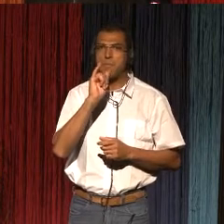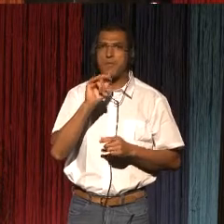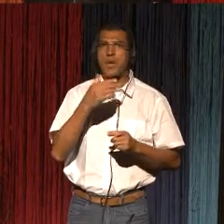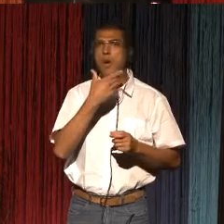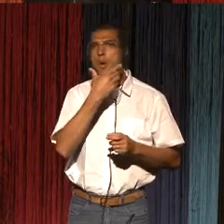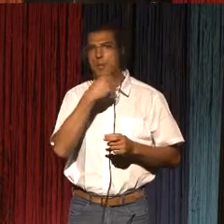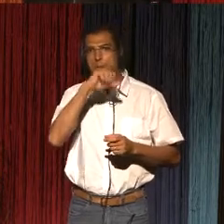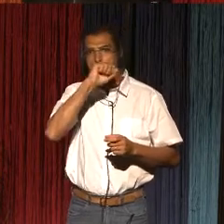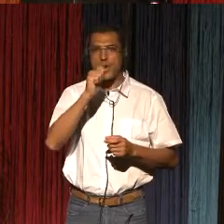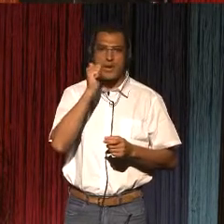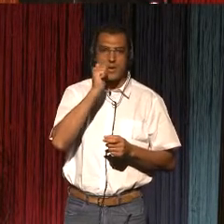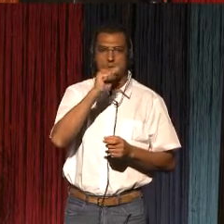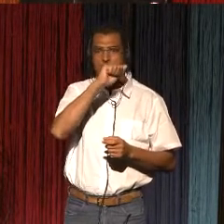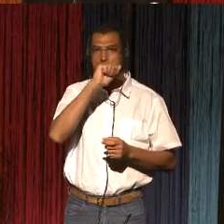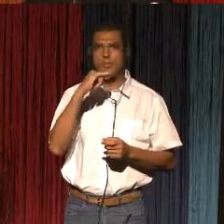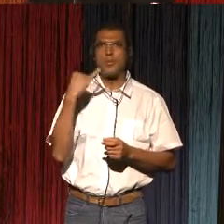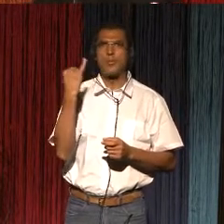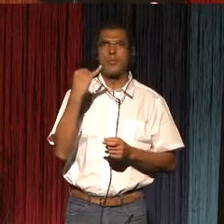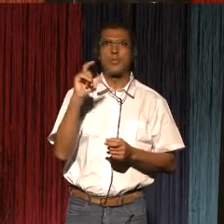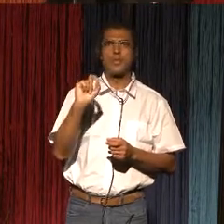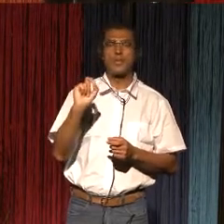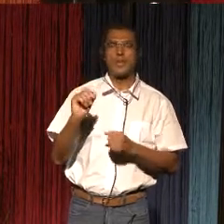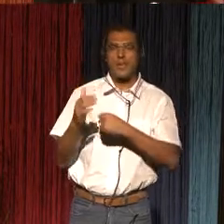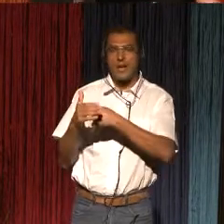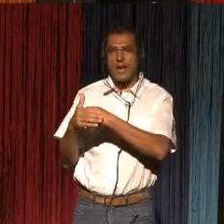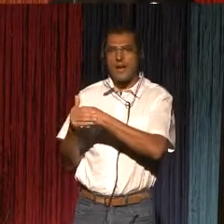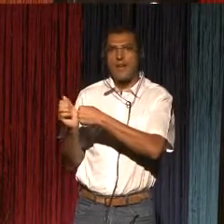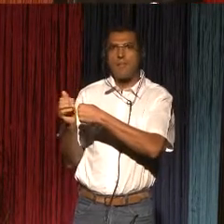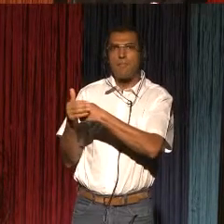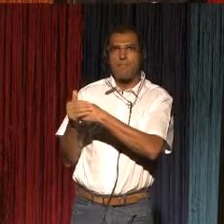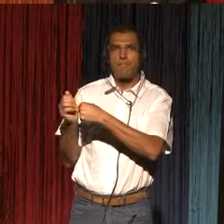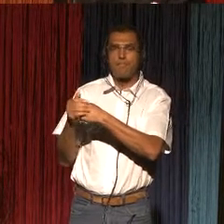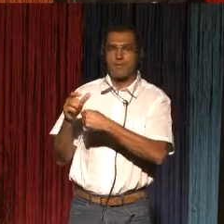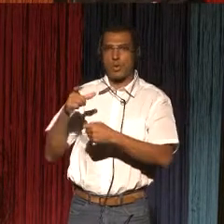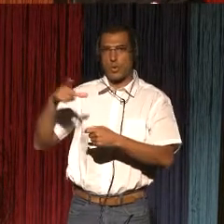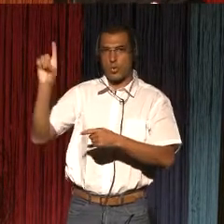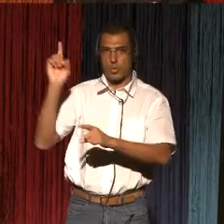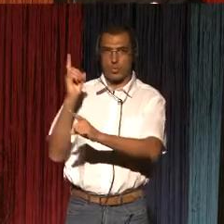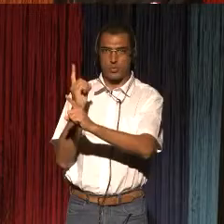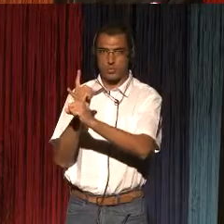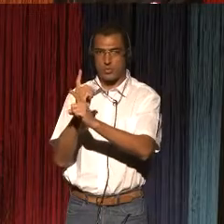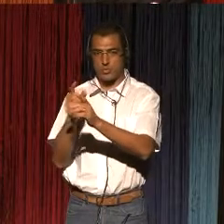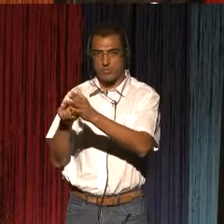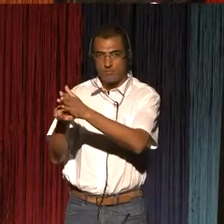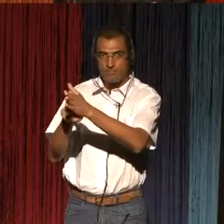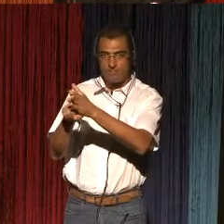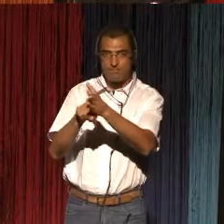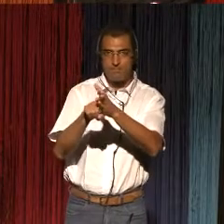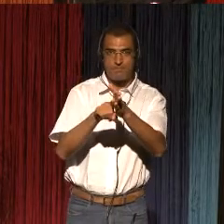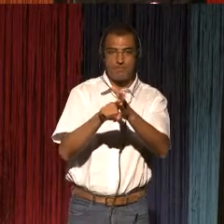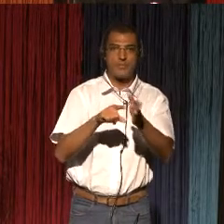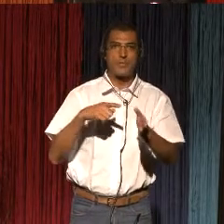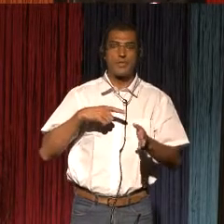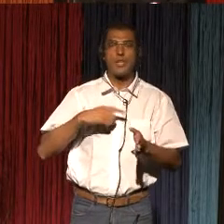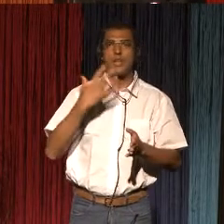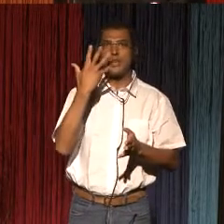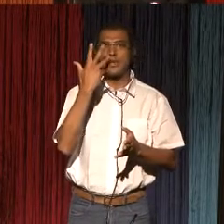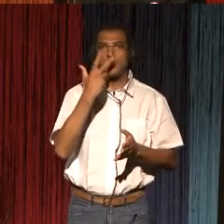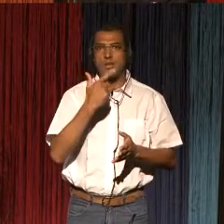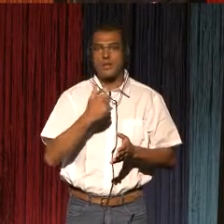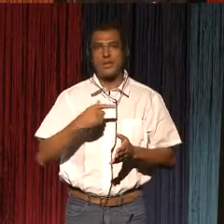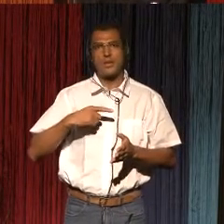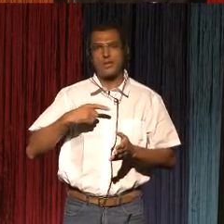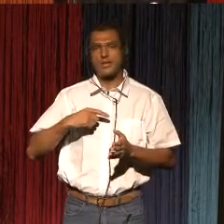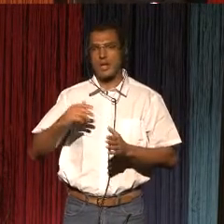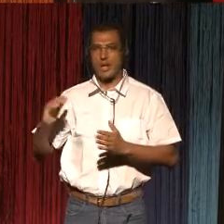mãe e como o afeto é muito mais importante. Aqui é um outro estudo. Crianças aqui em diferentes